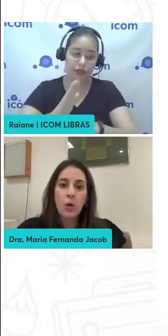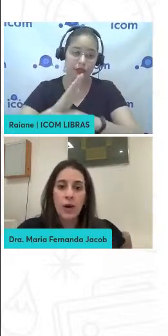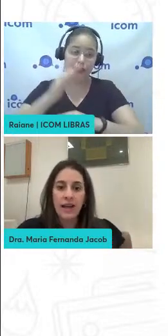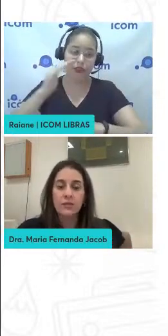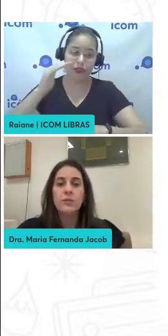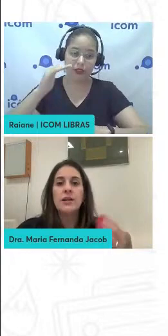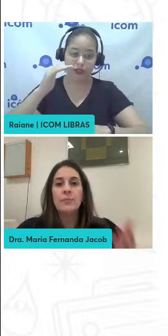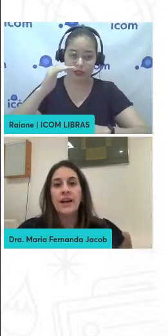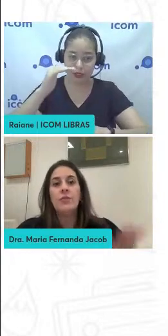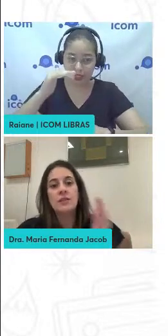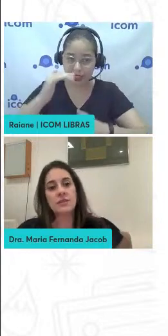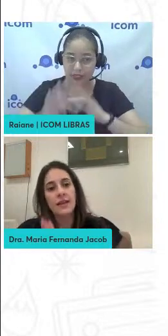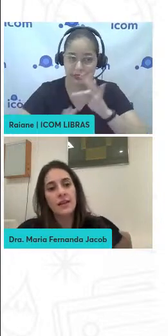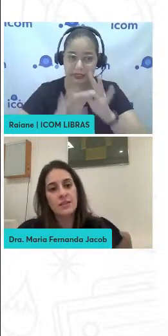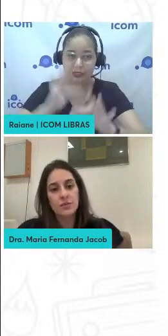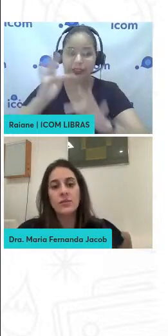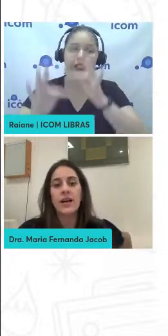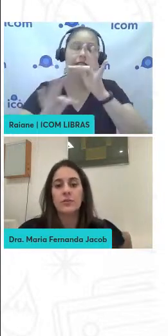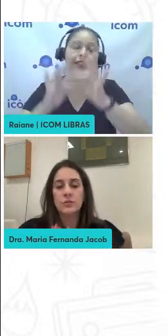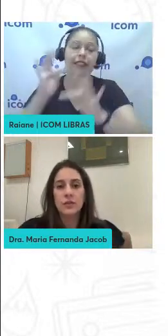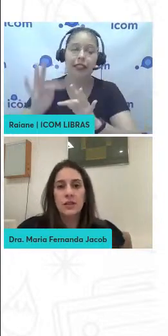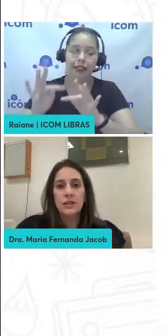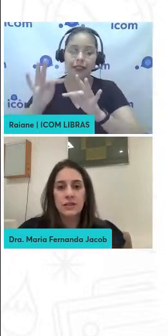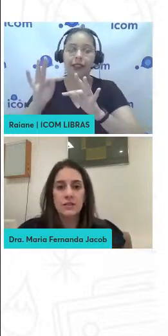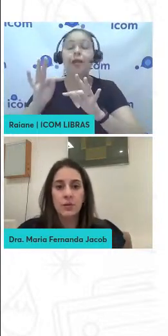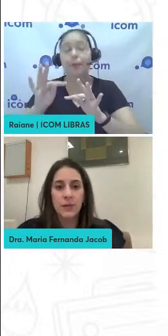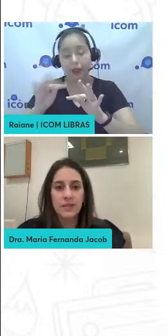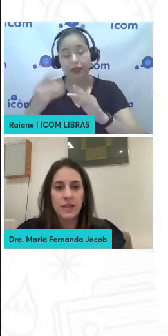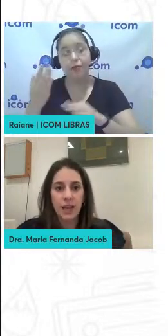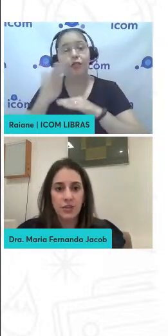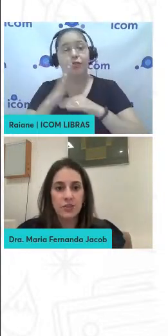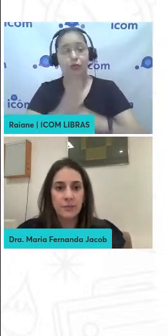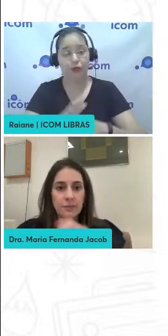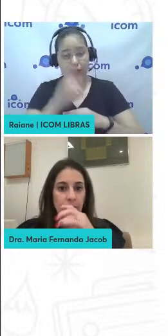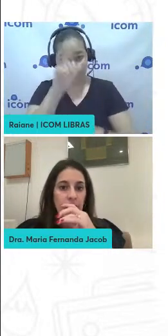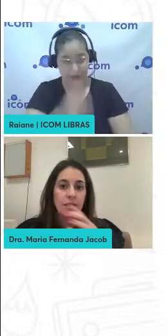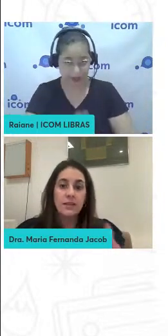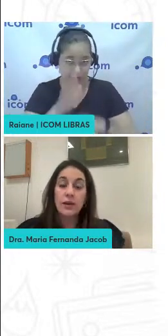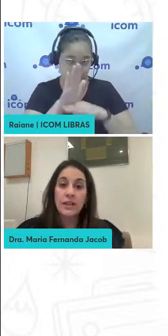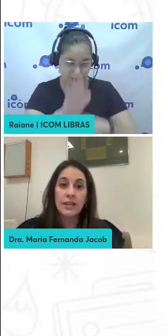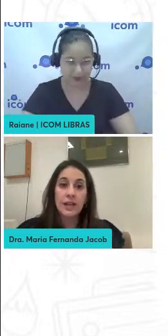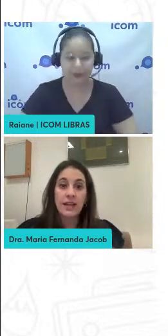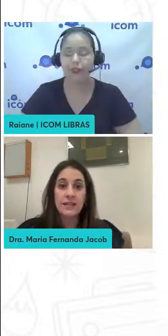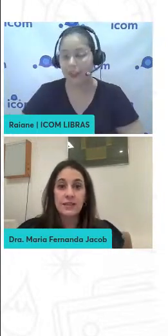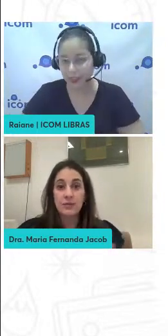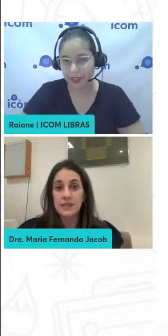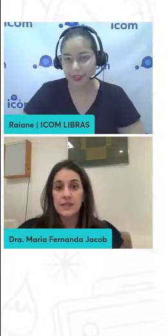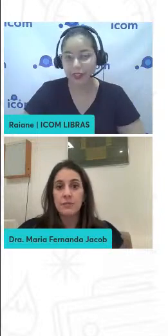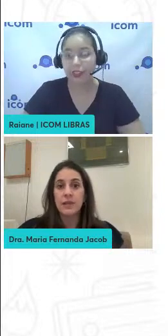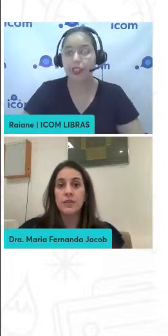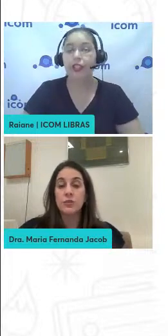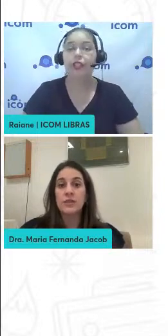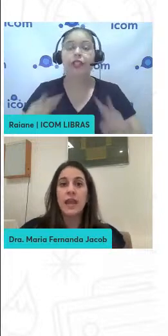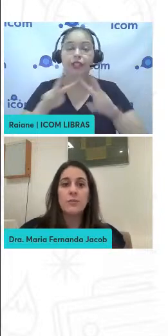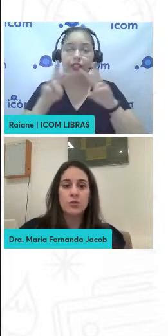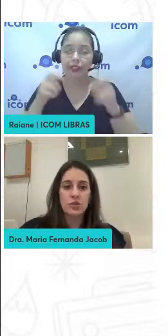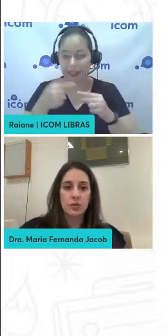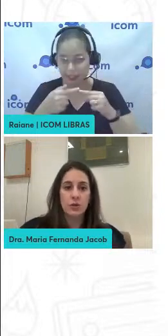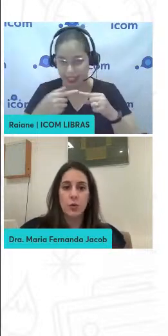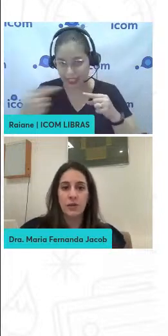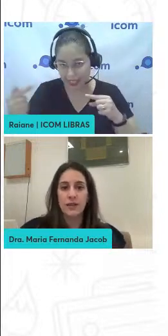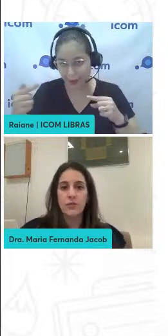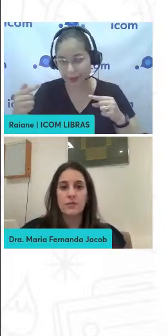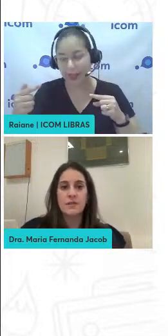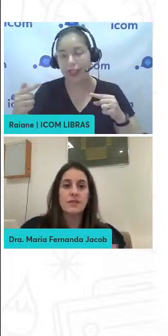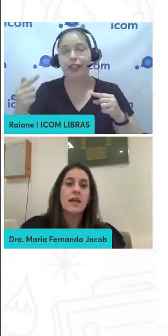bem adequado para alcançar resultados nesse meu paciente. Então, aqui a questão da semana, do tempo de